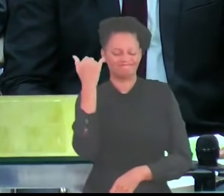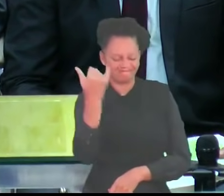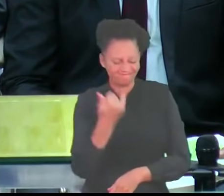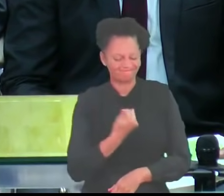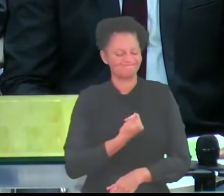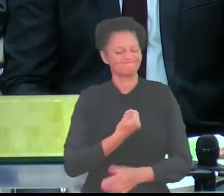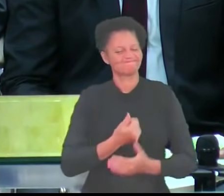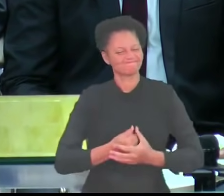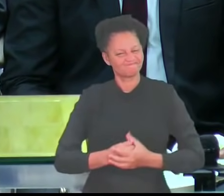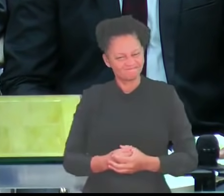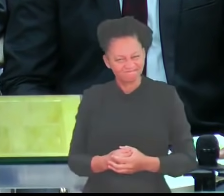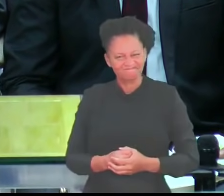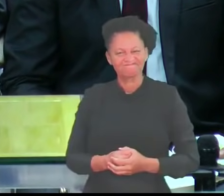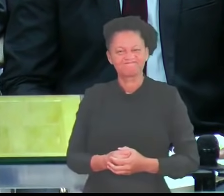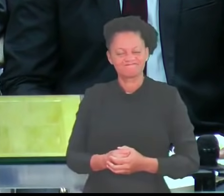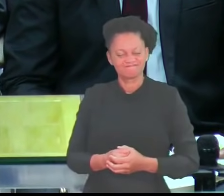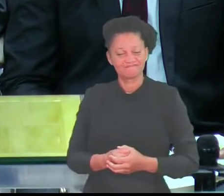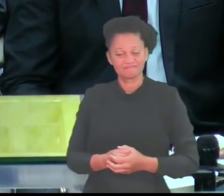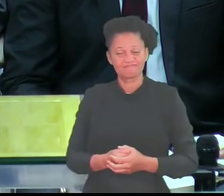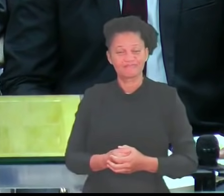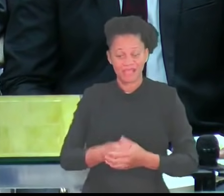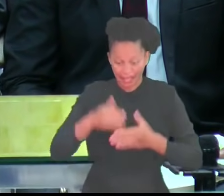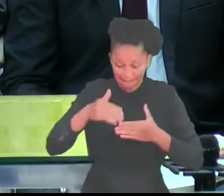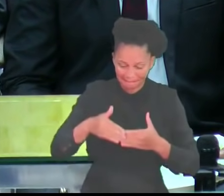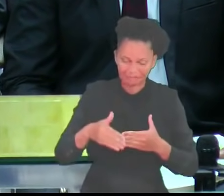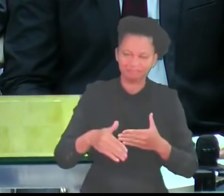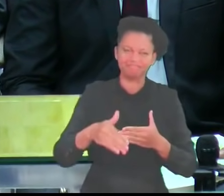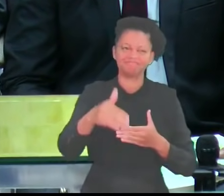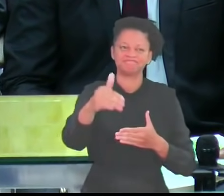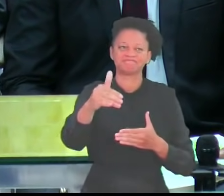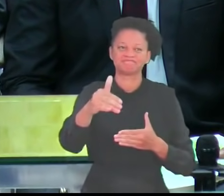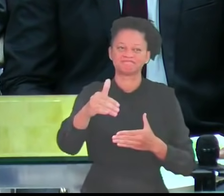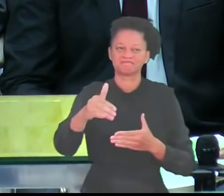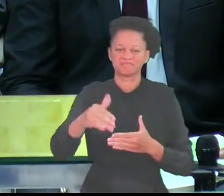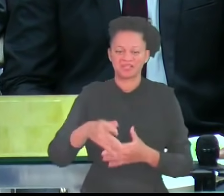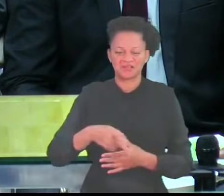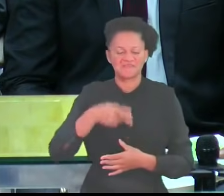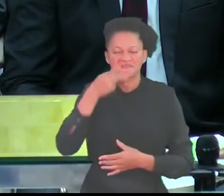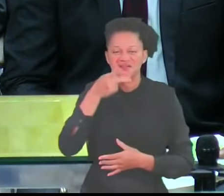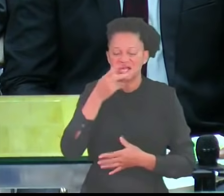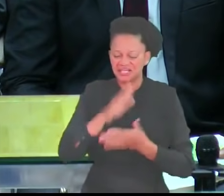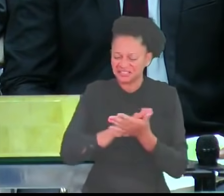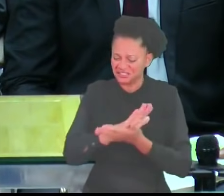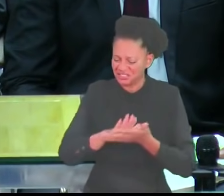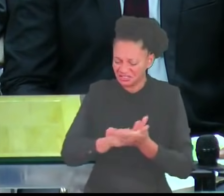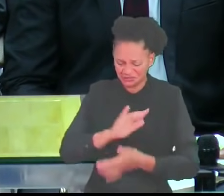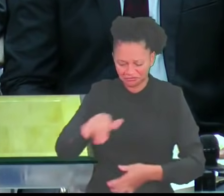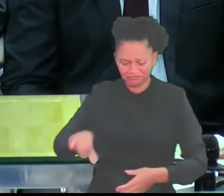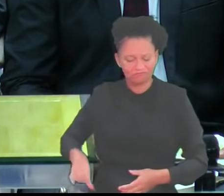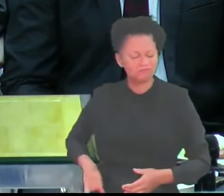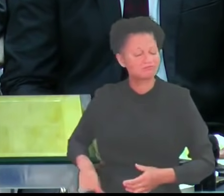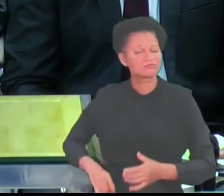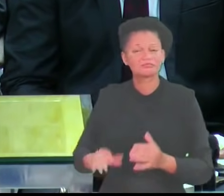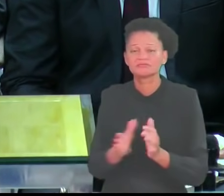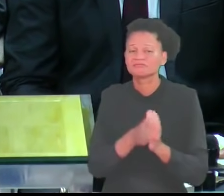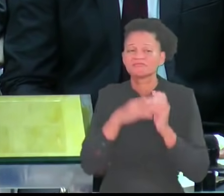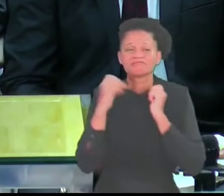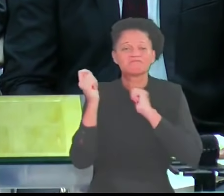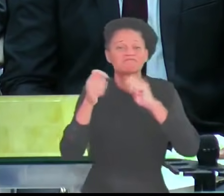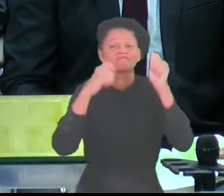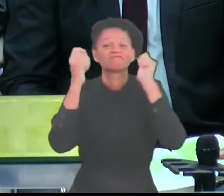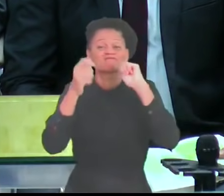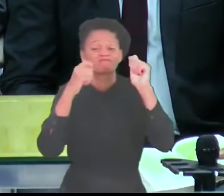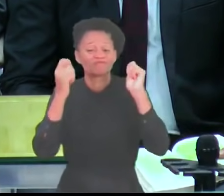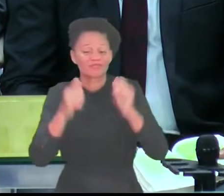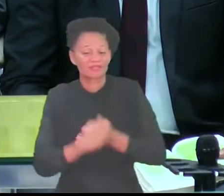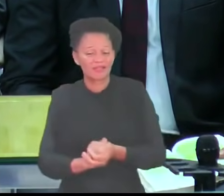Redemoinho. Aí a partir dali nem fala mais Jó, aleluia. Nem fala